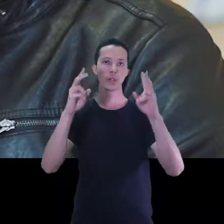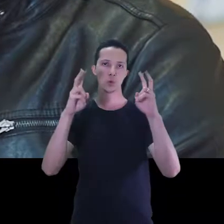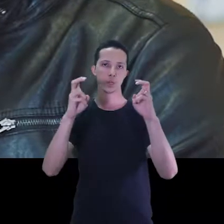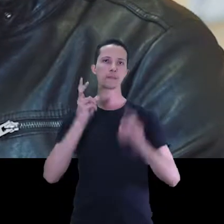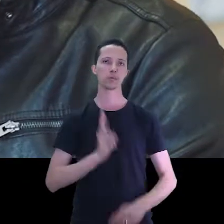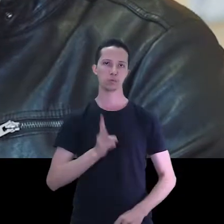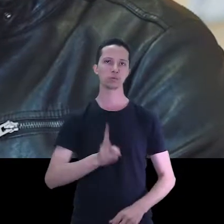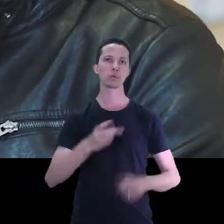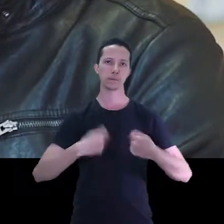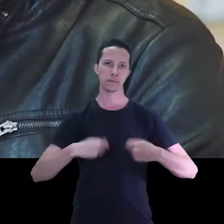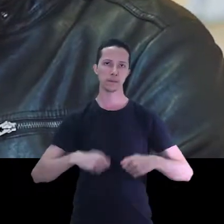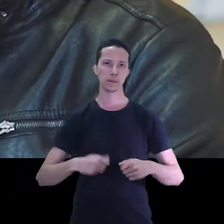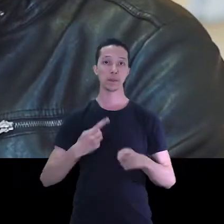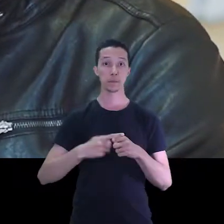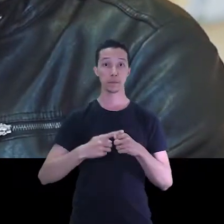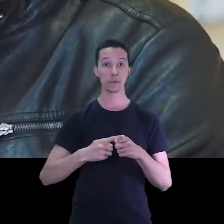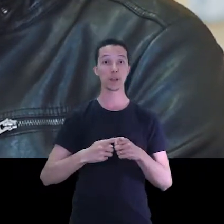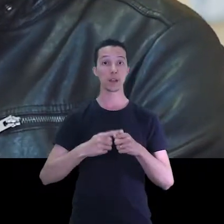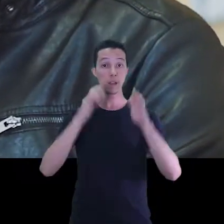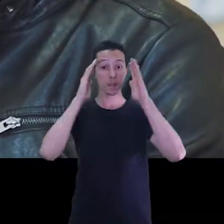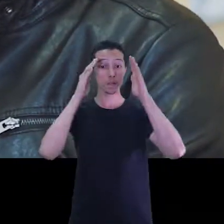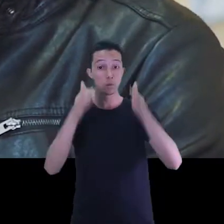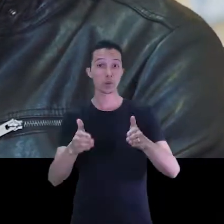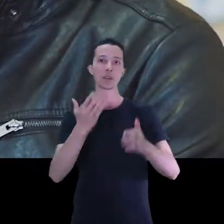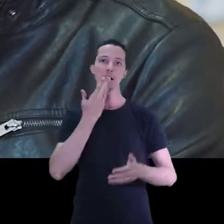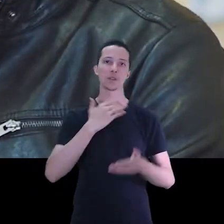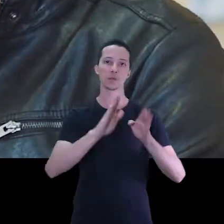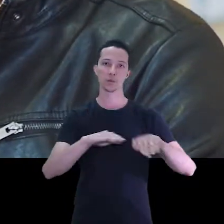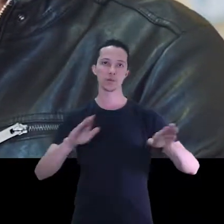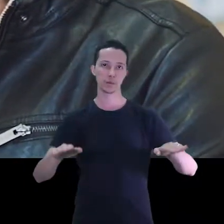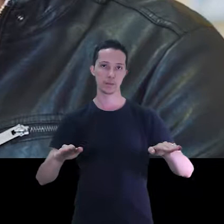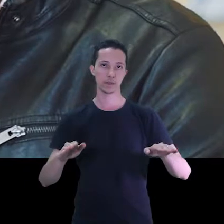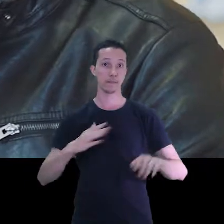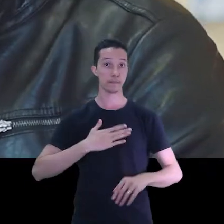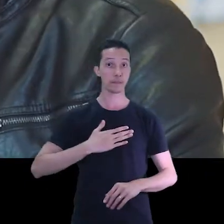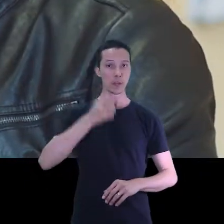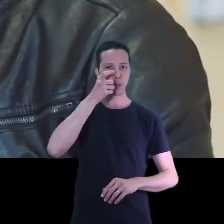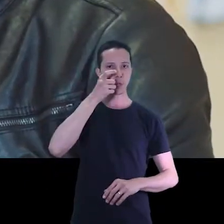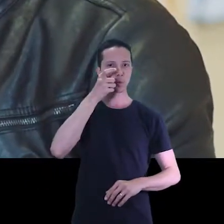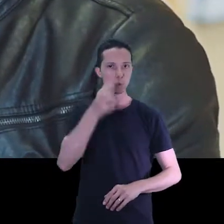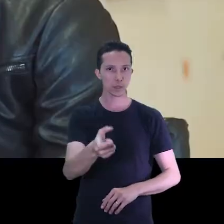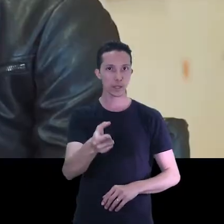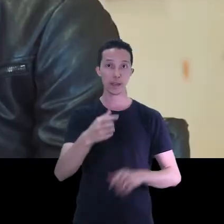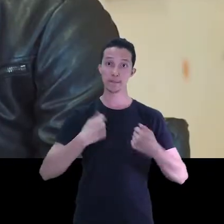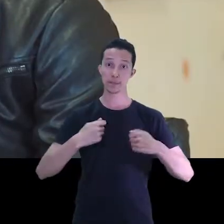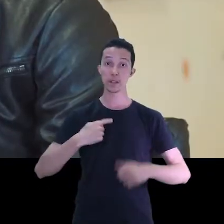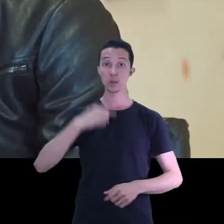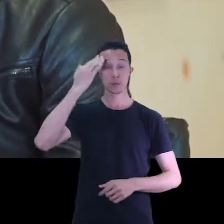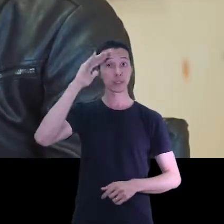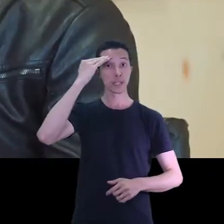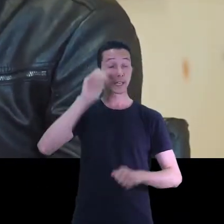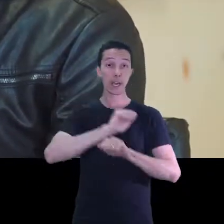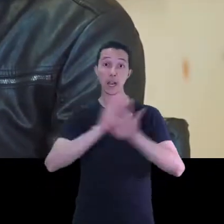uma temática que tem que ser bastante recorrente, porque a gente está falando de um processo educativo que é voltado para a criança. Para